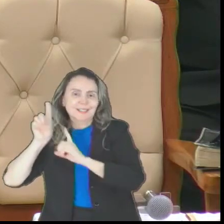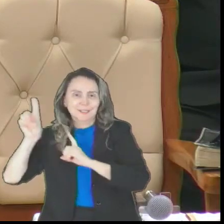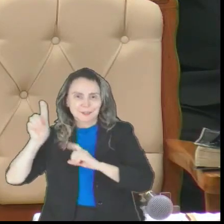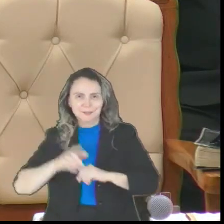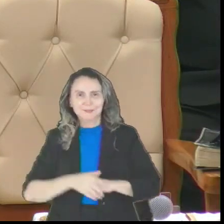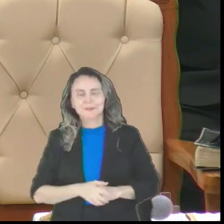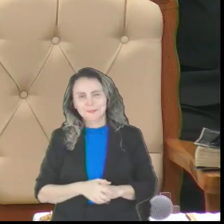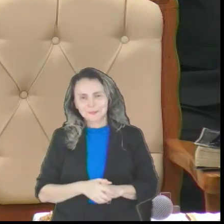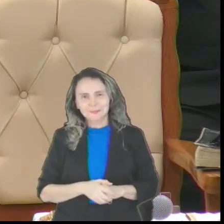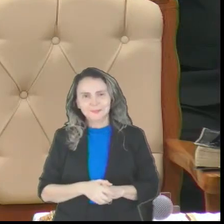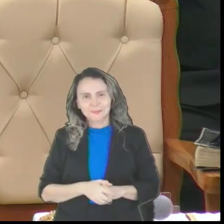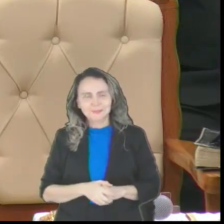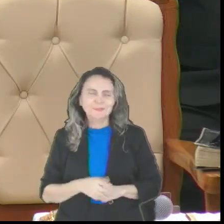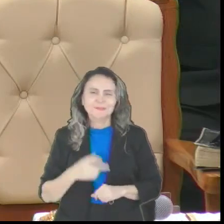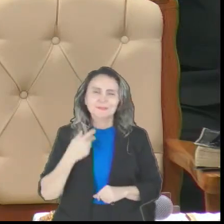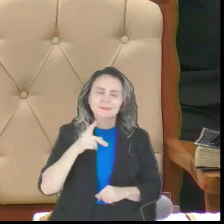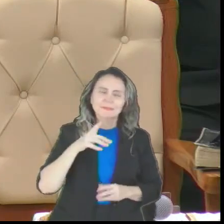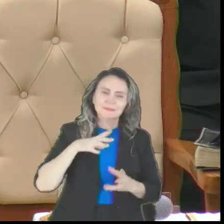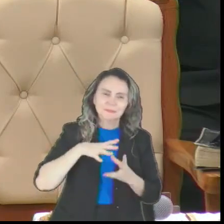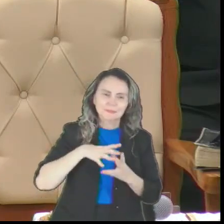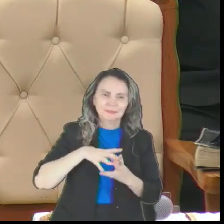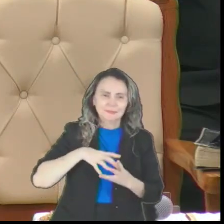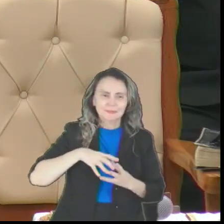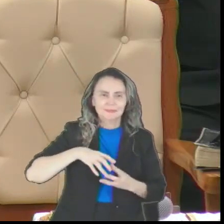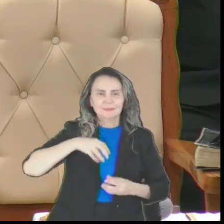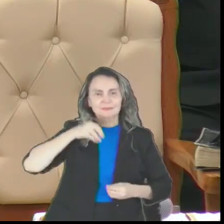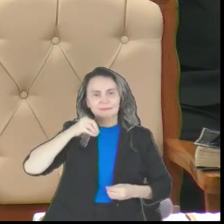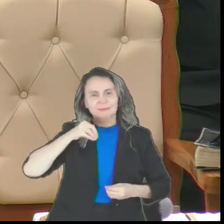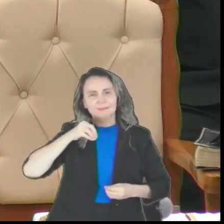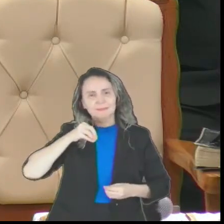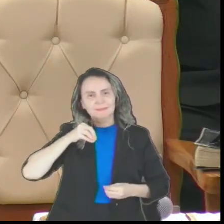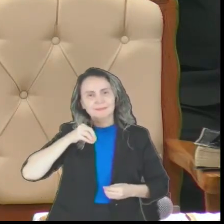Ouvi e a vossa alma viverá.